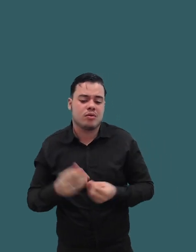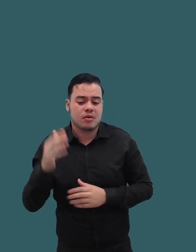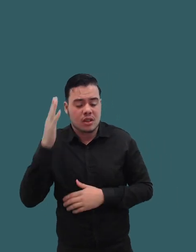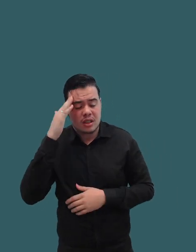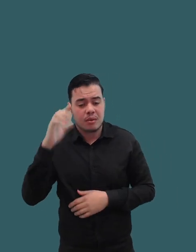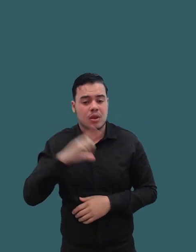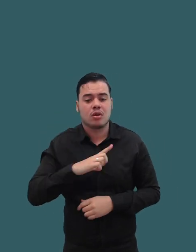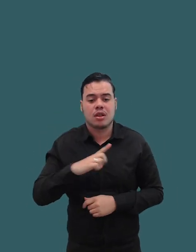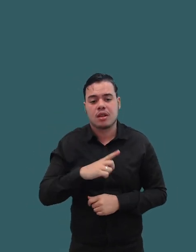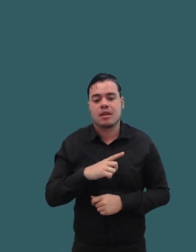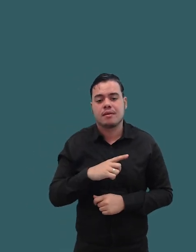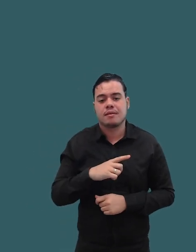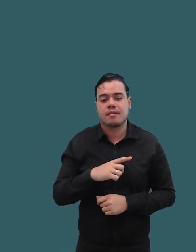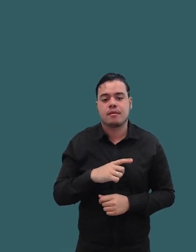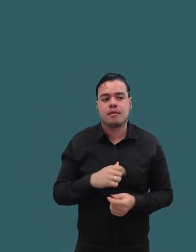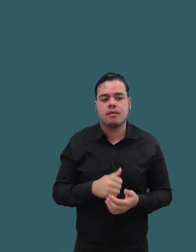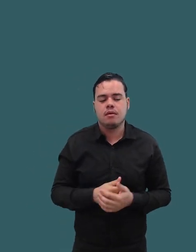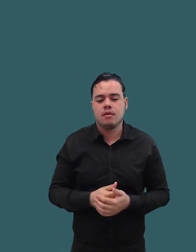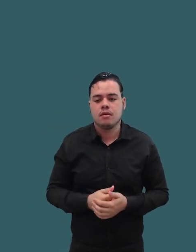tem